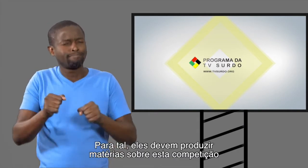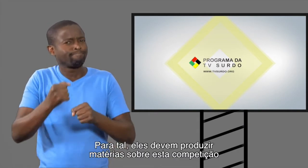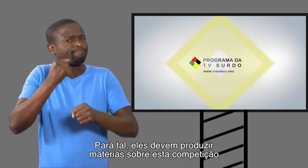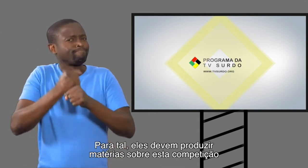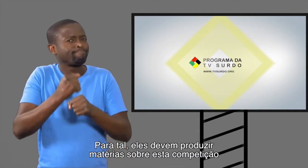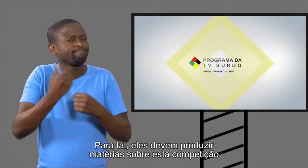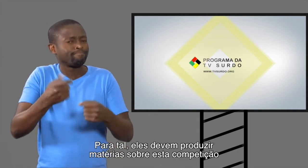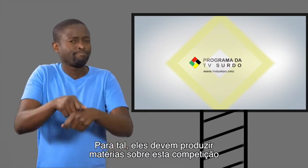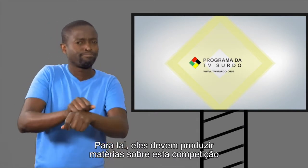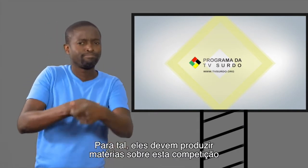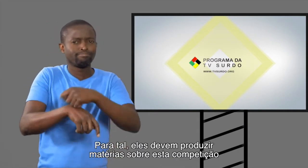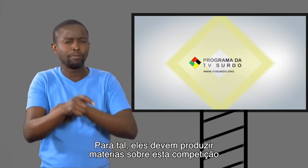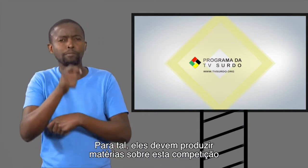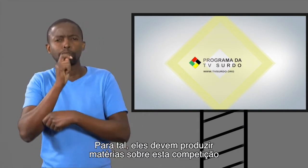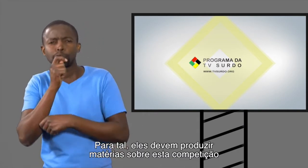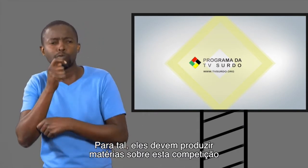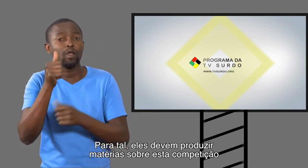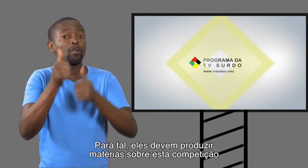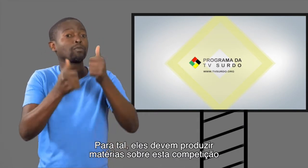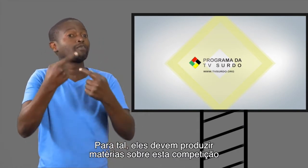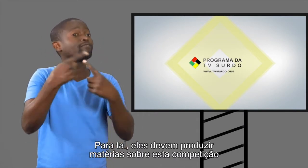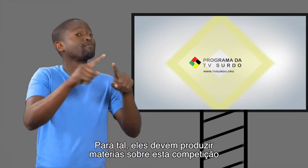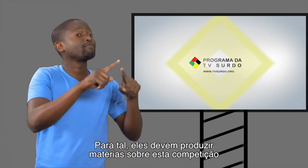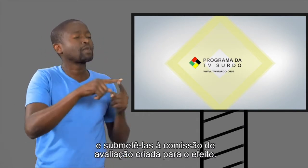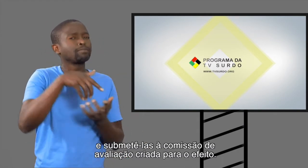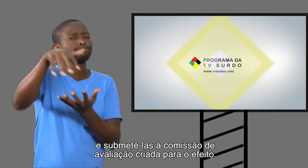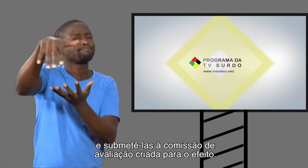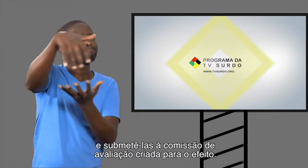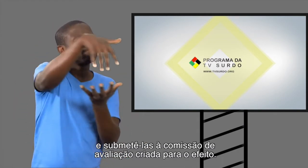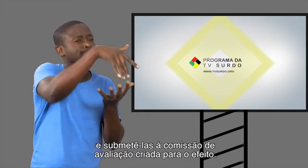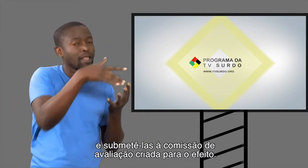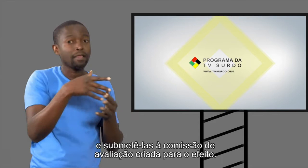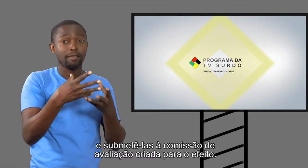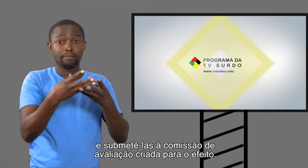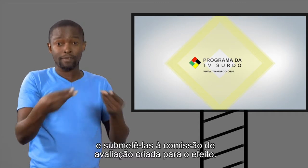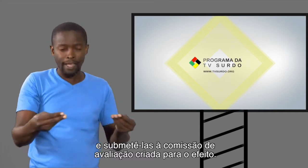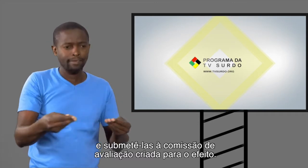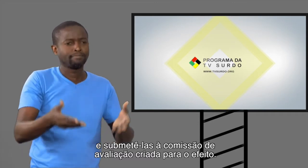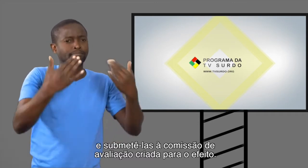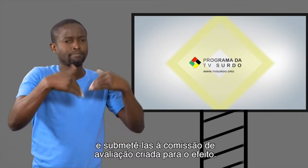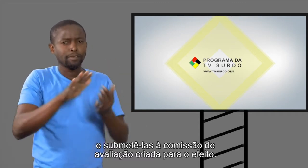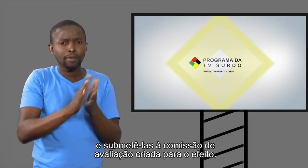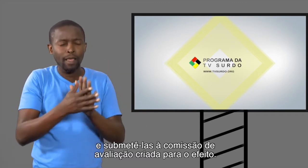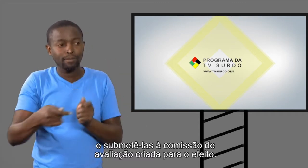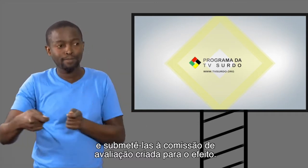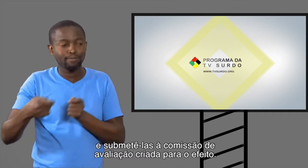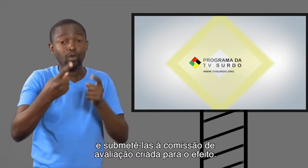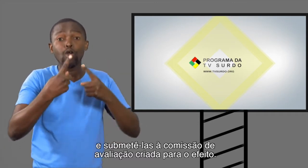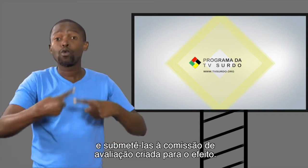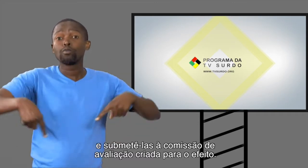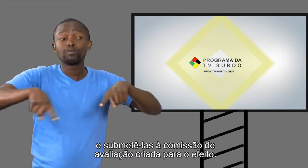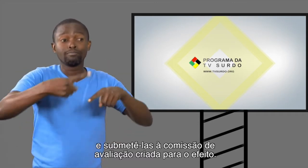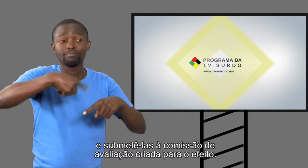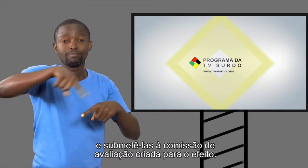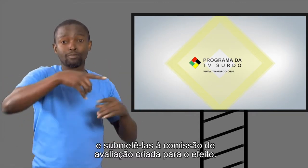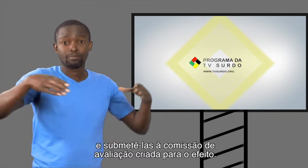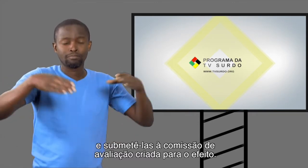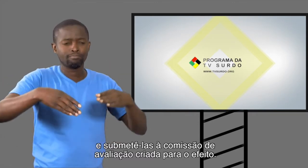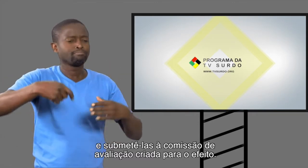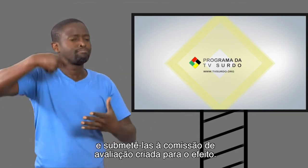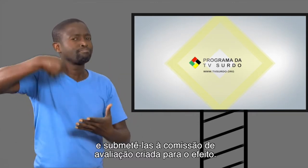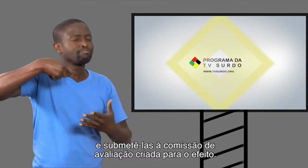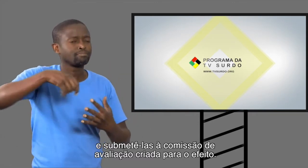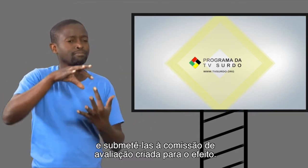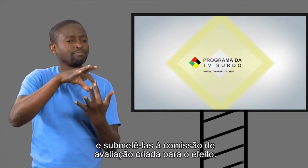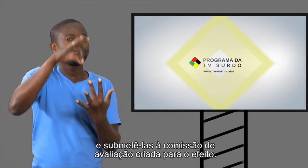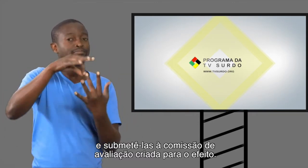Para tal, eles devem produzir matérias sobre esta competição e submetê-las à comissão de avaliação criada para o